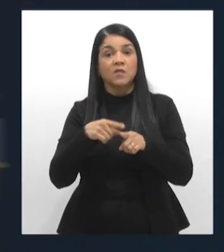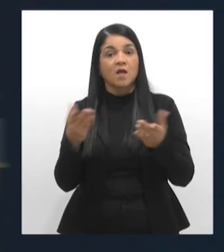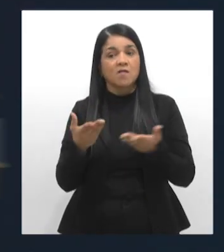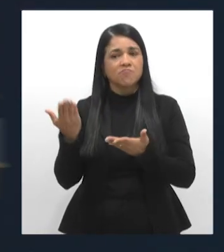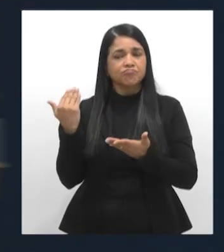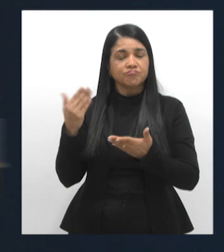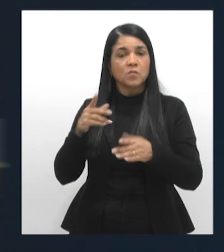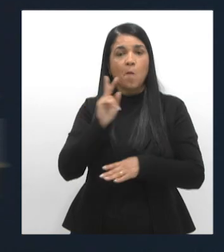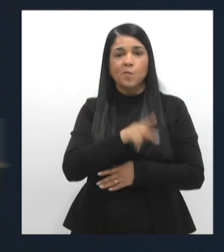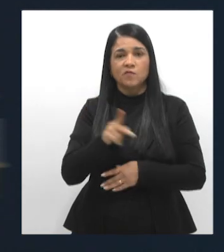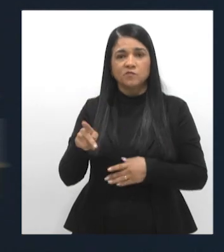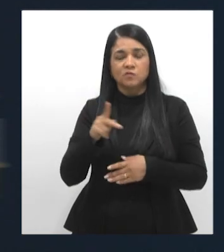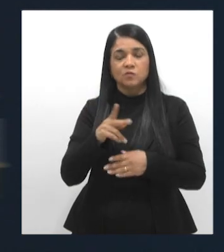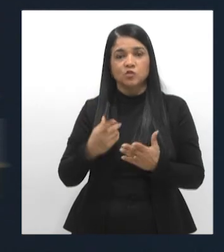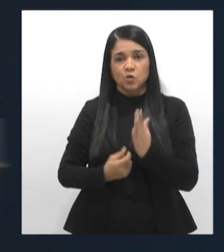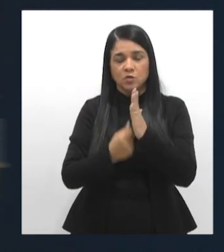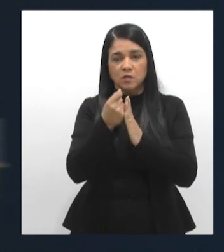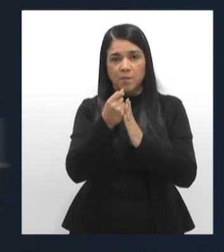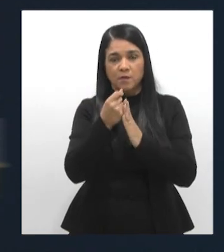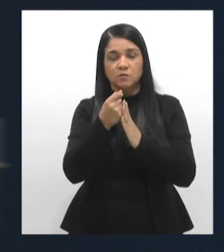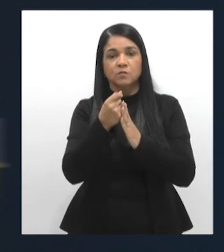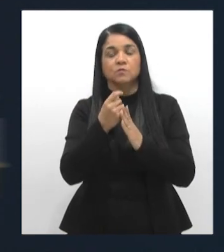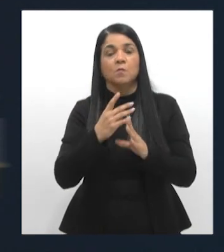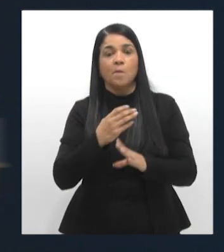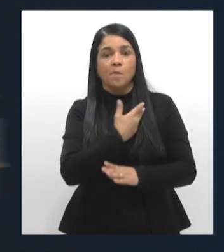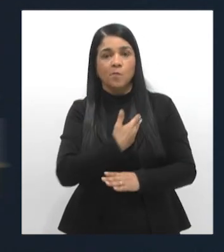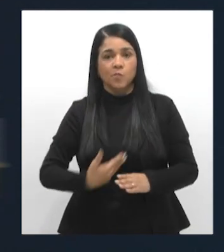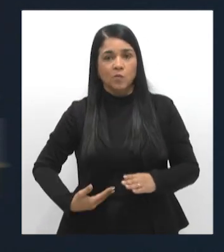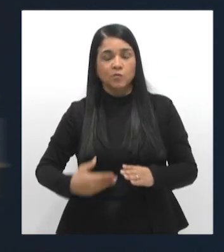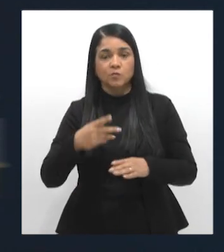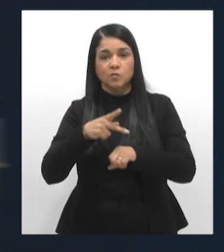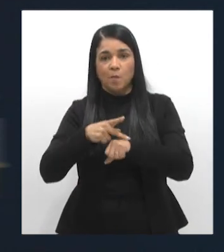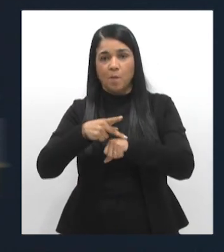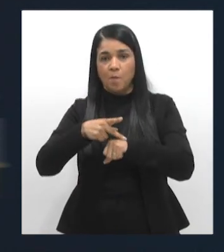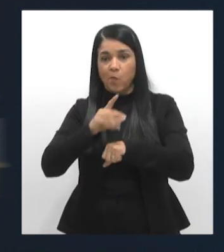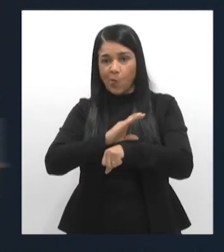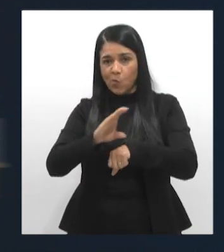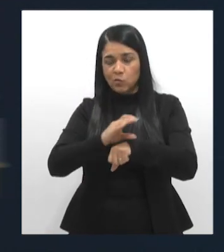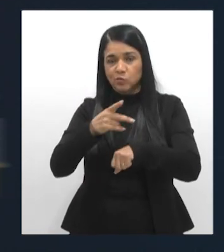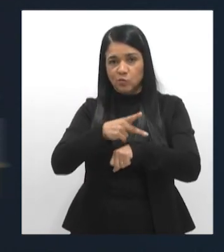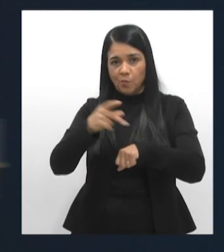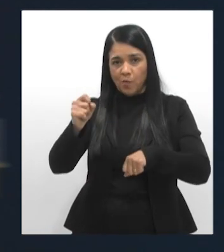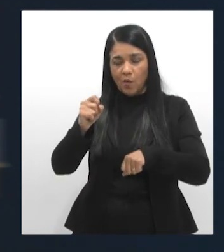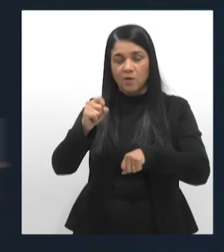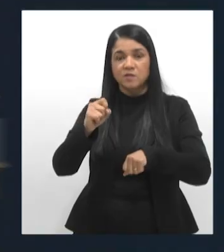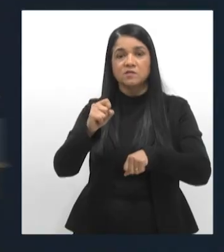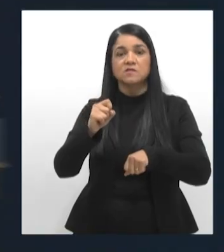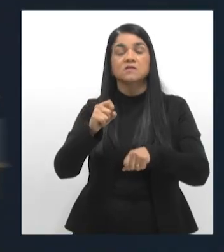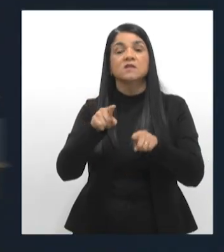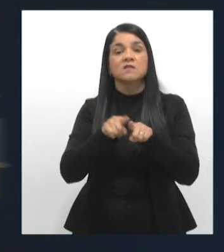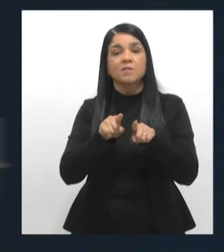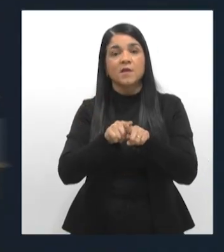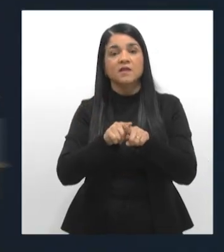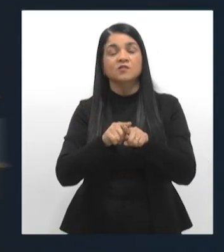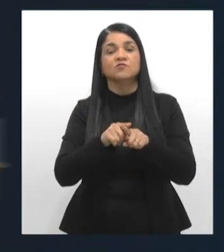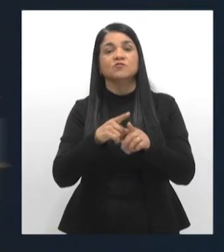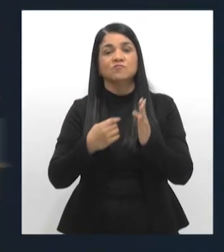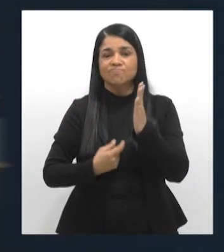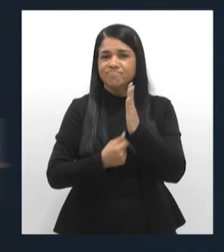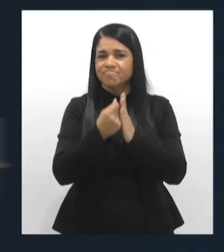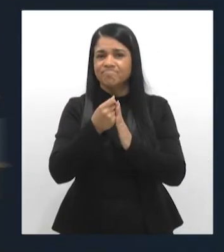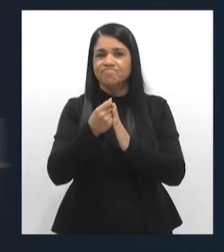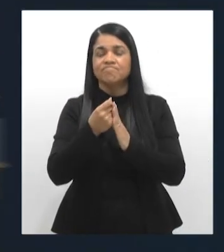Planejamento e Orçamento Público no curso de pós-graduação de Fiscalização, Controle e Orçamento Público,